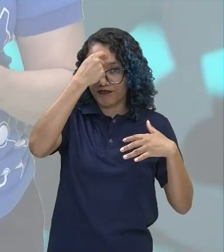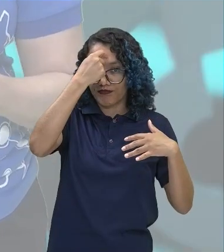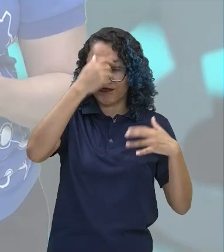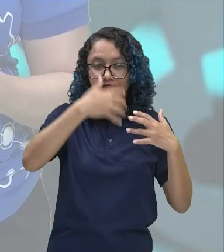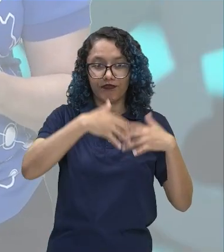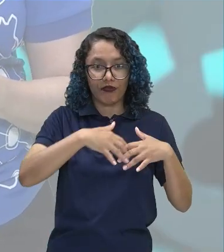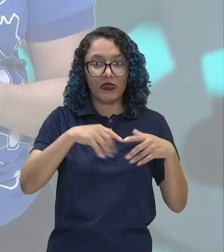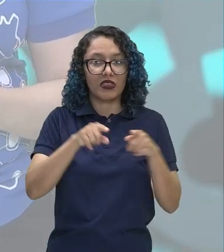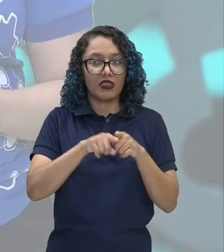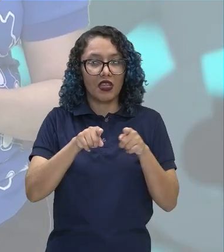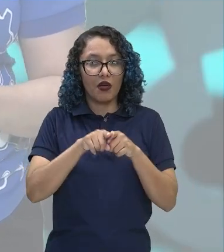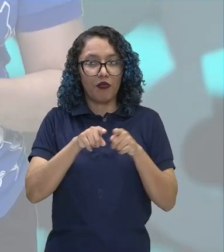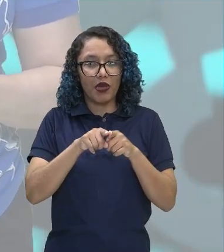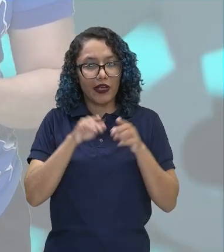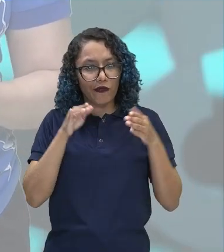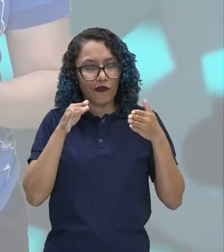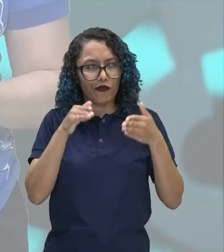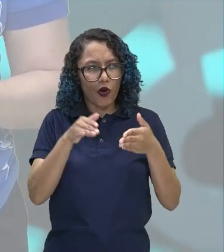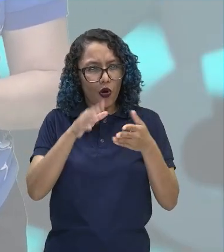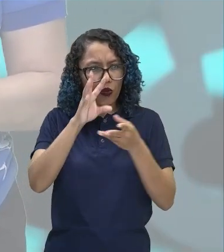Precisão, concisão,